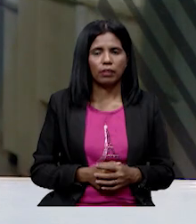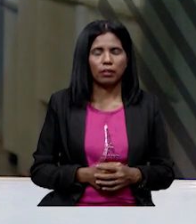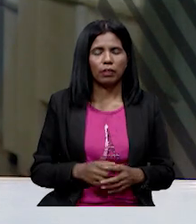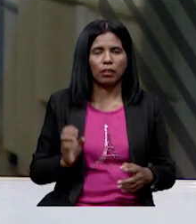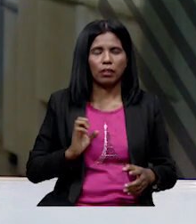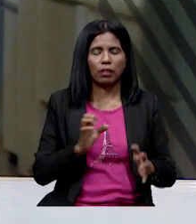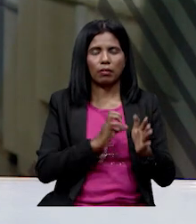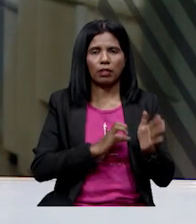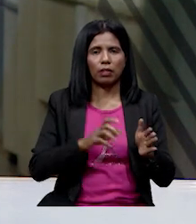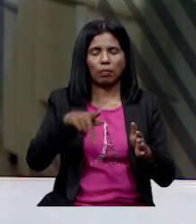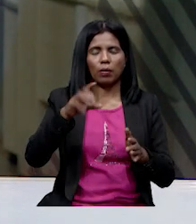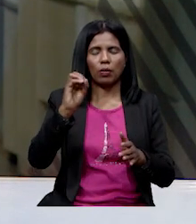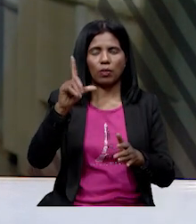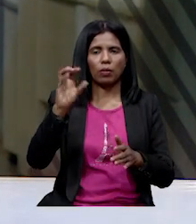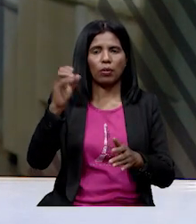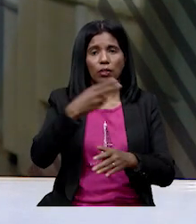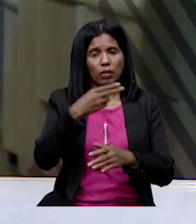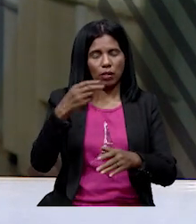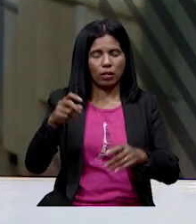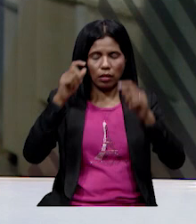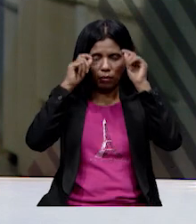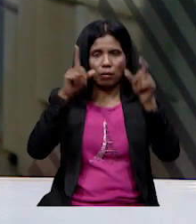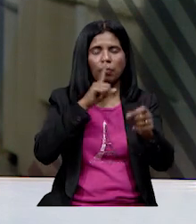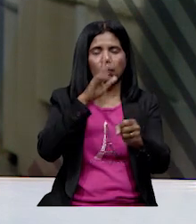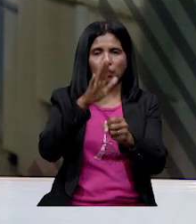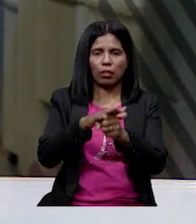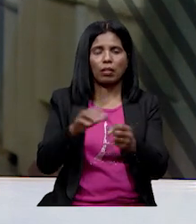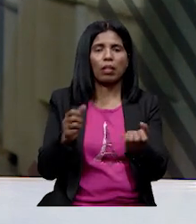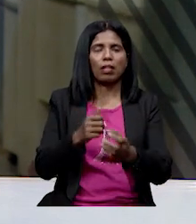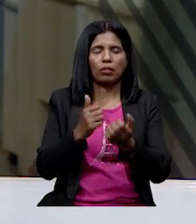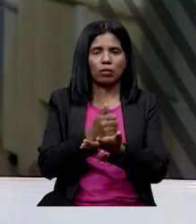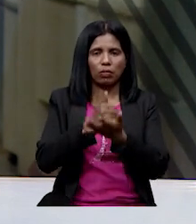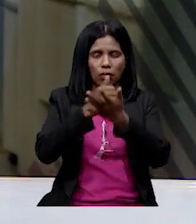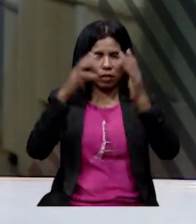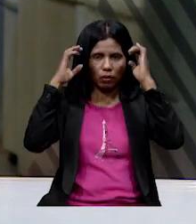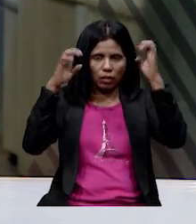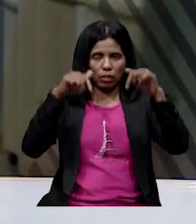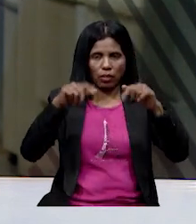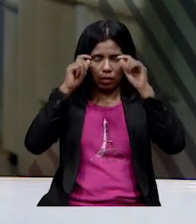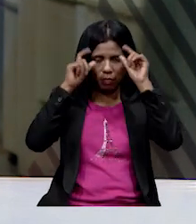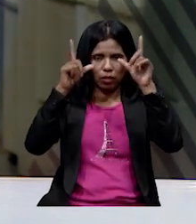Embaixadora Polónia da Indonésia no Timor-Leste promete seu apoio ao setor educação e a Timor-Leste.